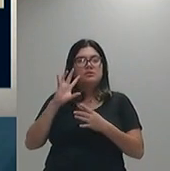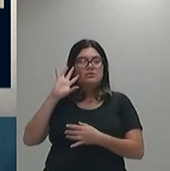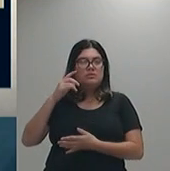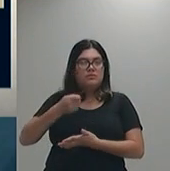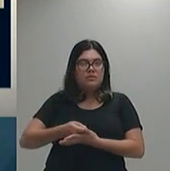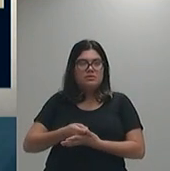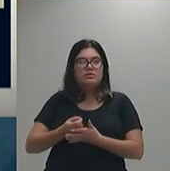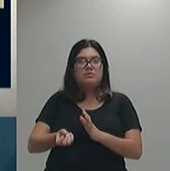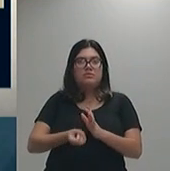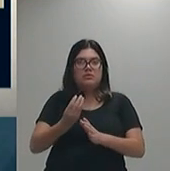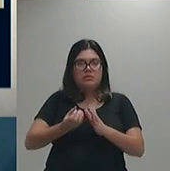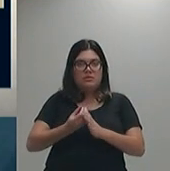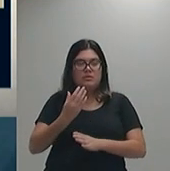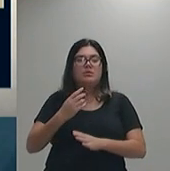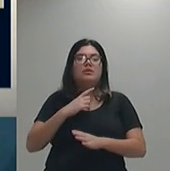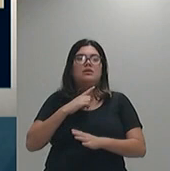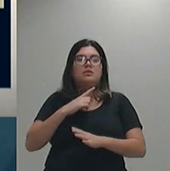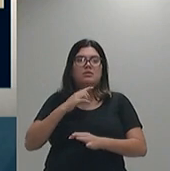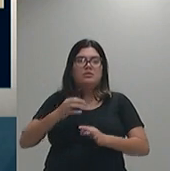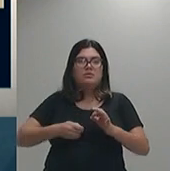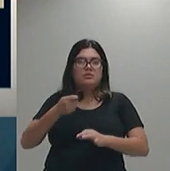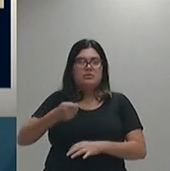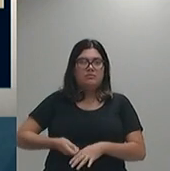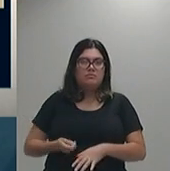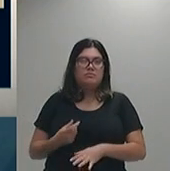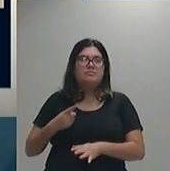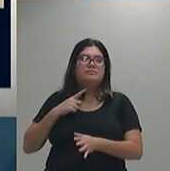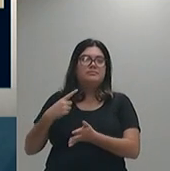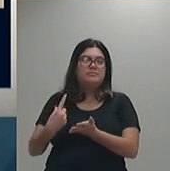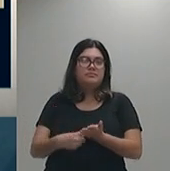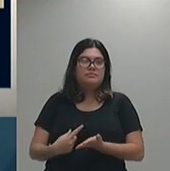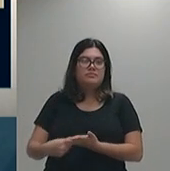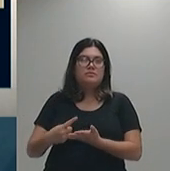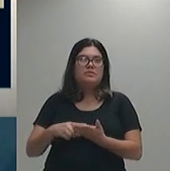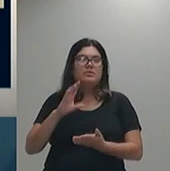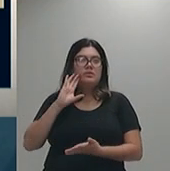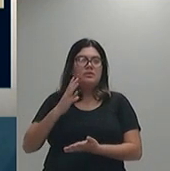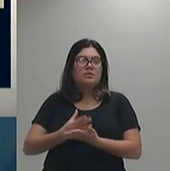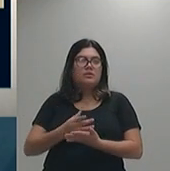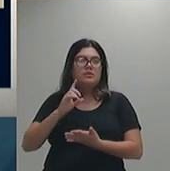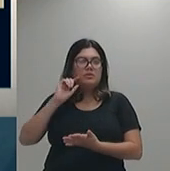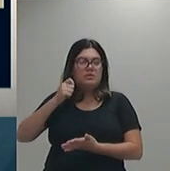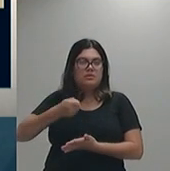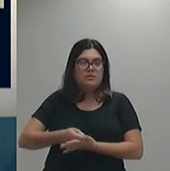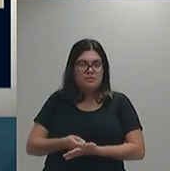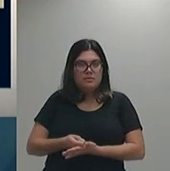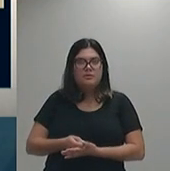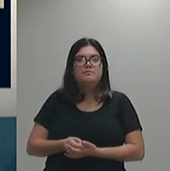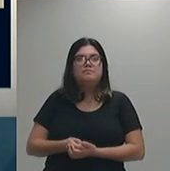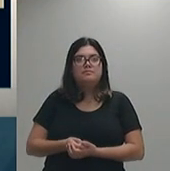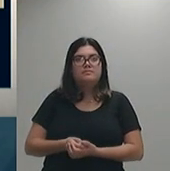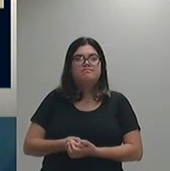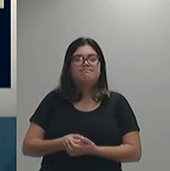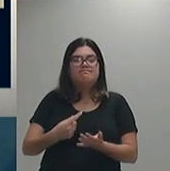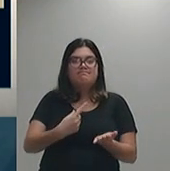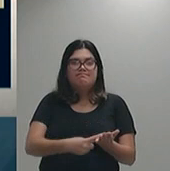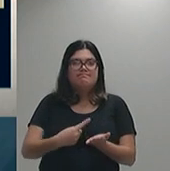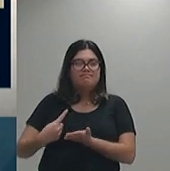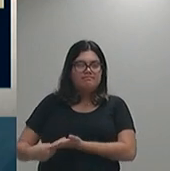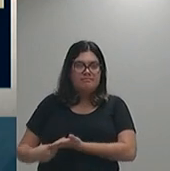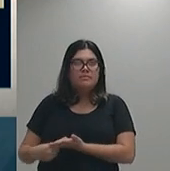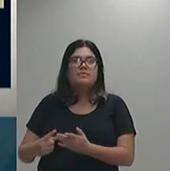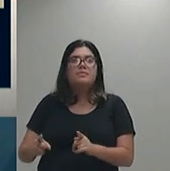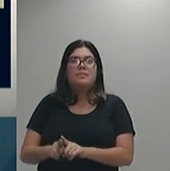entre os tribunais arbitrais que proferiram em tese decisões inconciliados e em procedimentos arbitrais